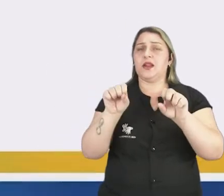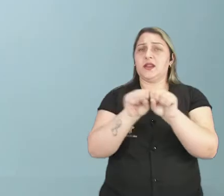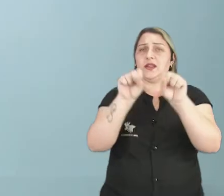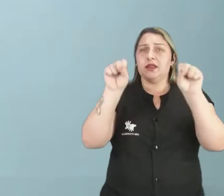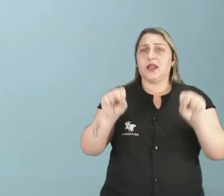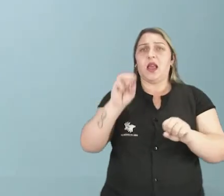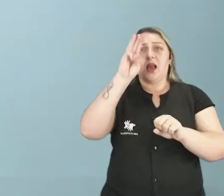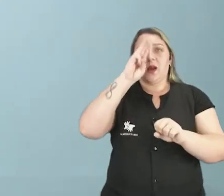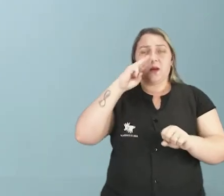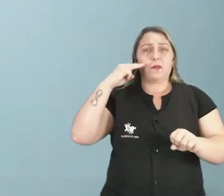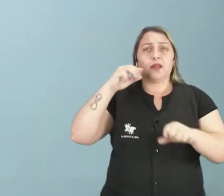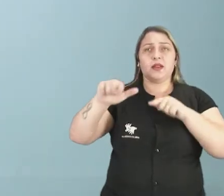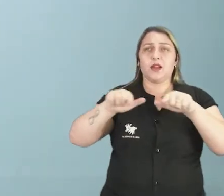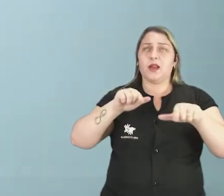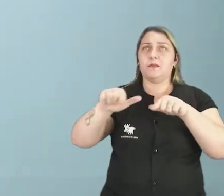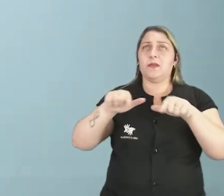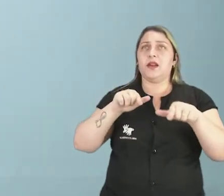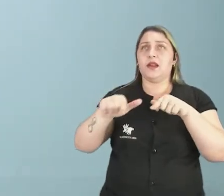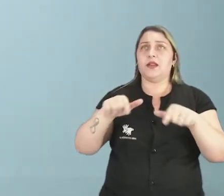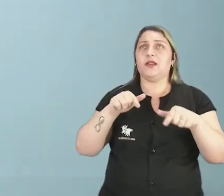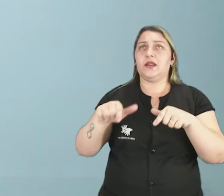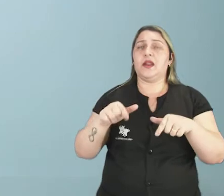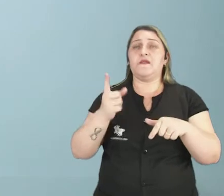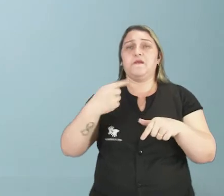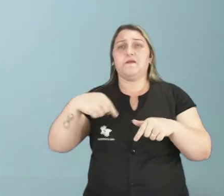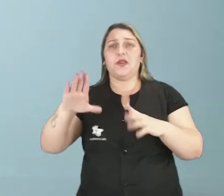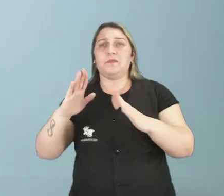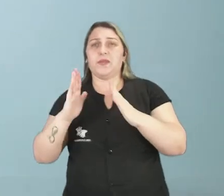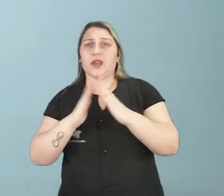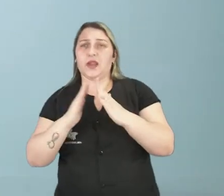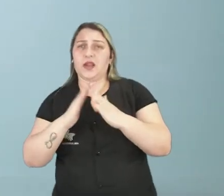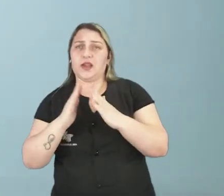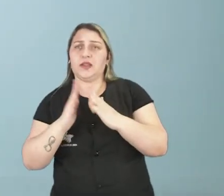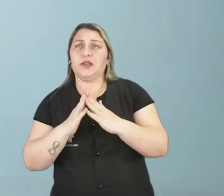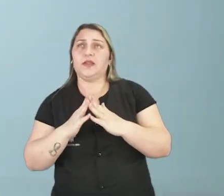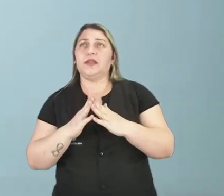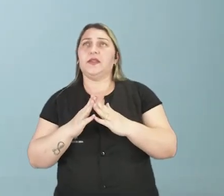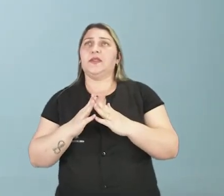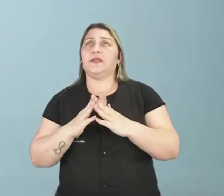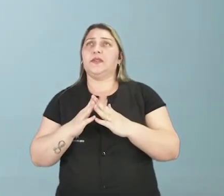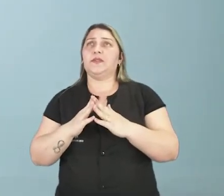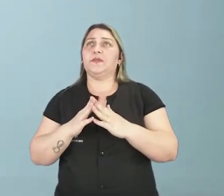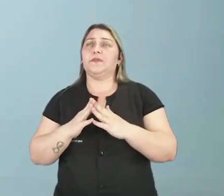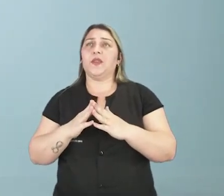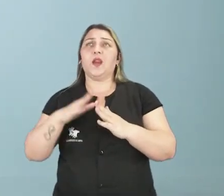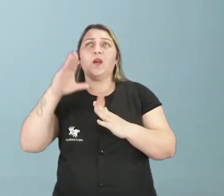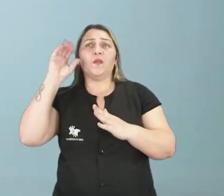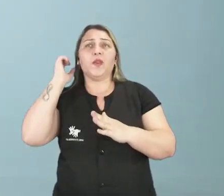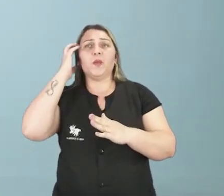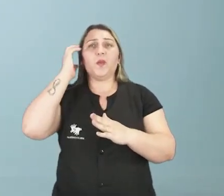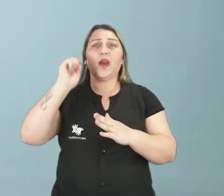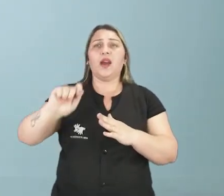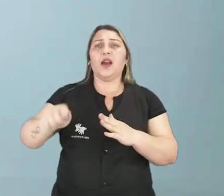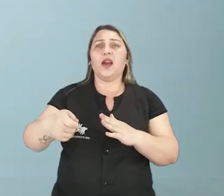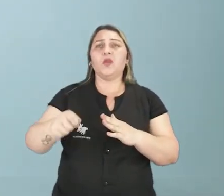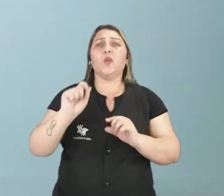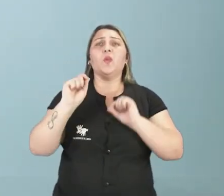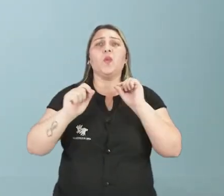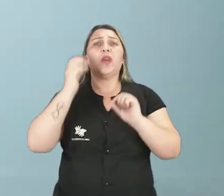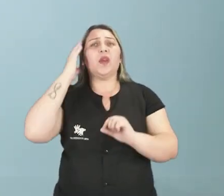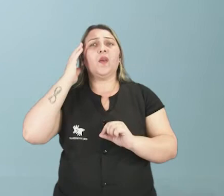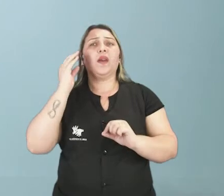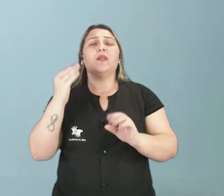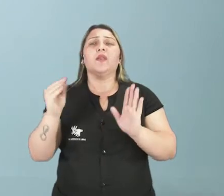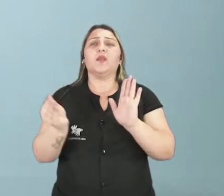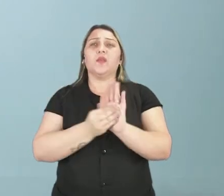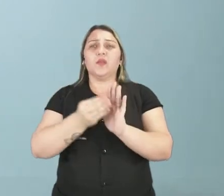que o Marx diz que o trabalhador ele trabalha, ele vai para casa. E aí ele está lá ouvindo o rádio. O que o rádio vai